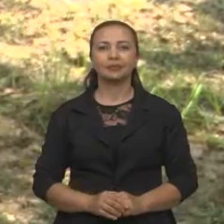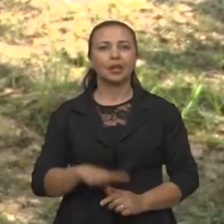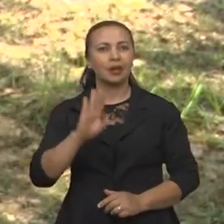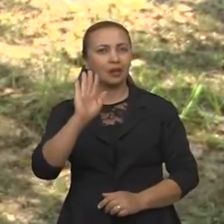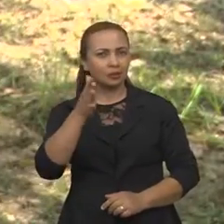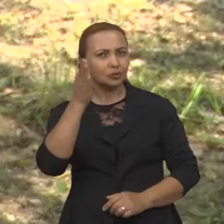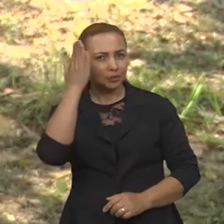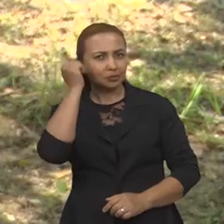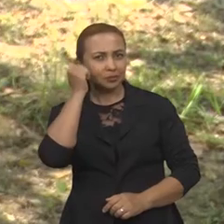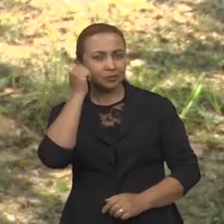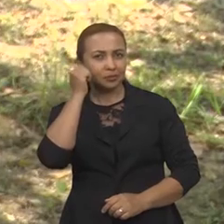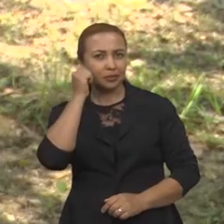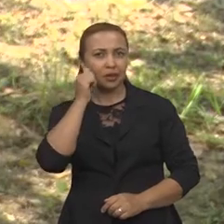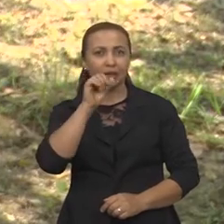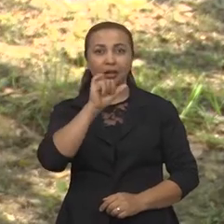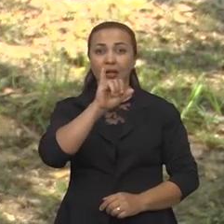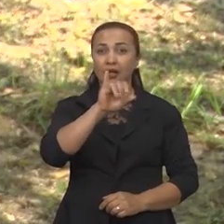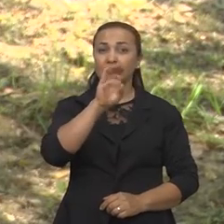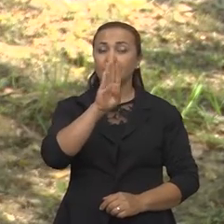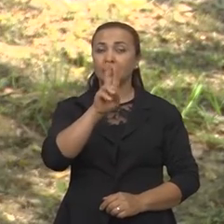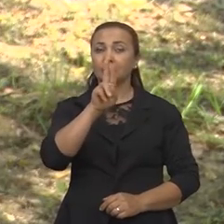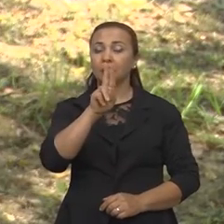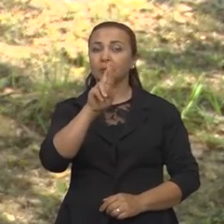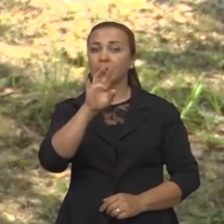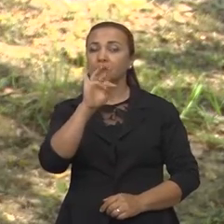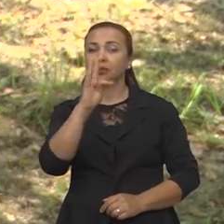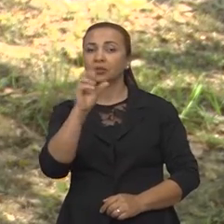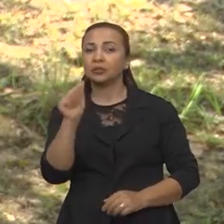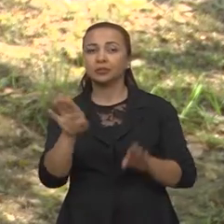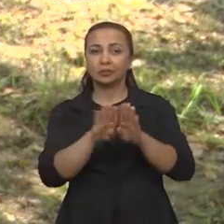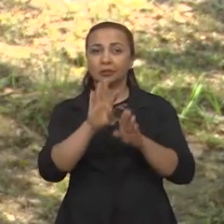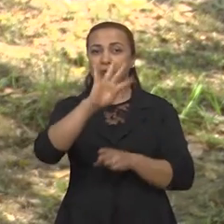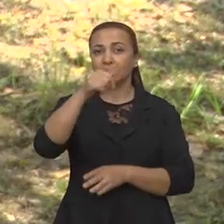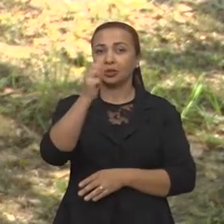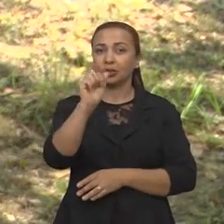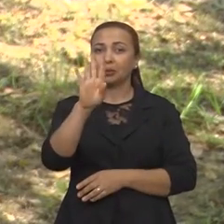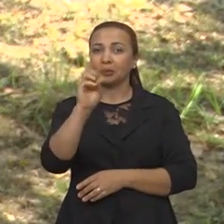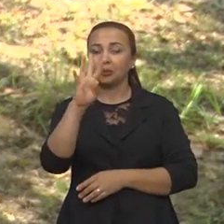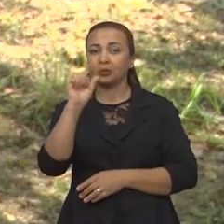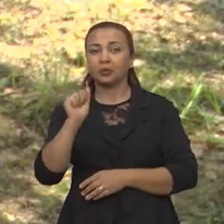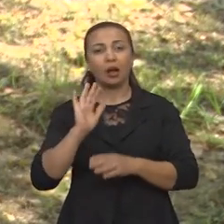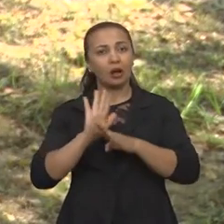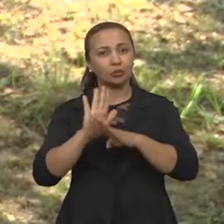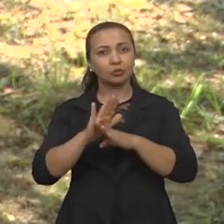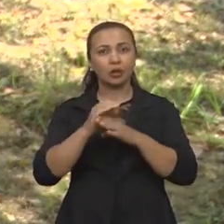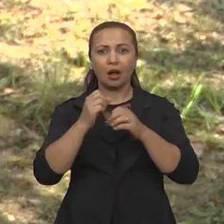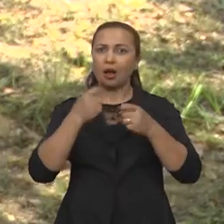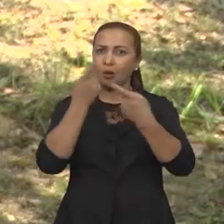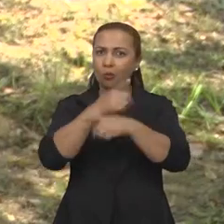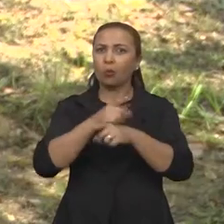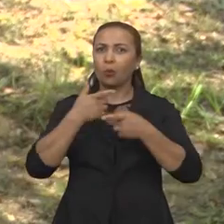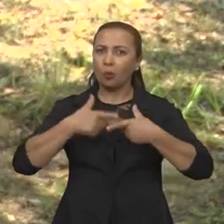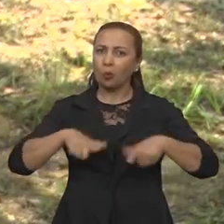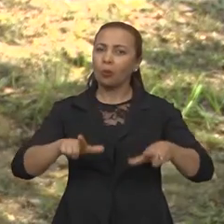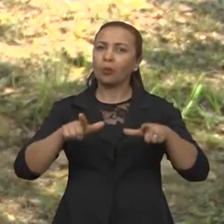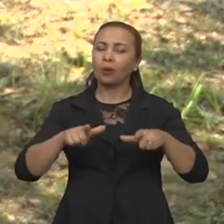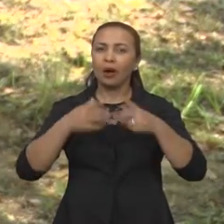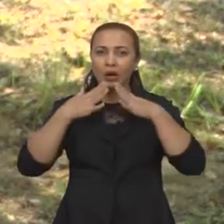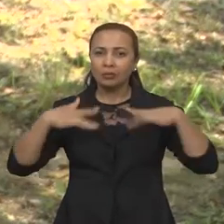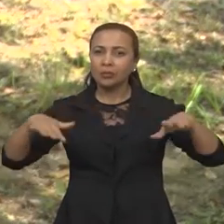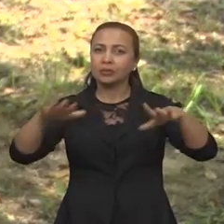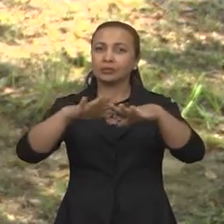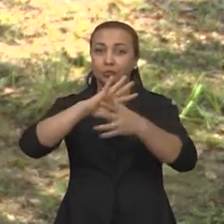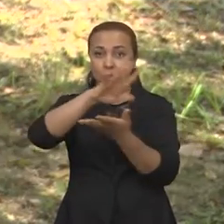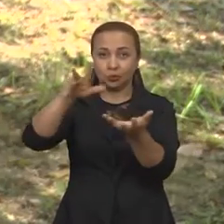Você sabia que o Buriti e o Jaborandi podem ajudar no combate à pandemia no mundo? Um grupo de